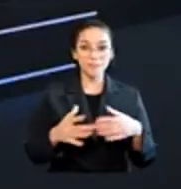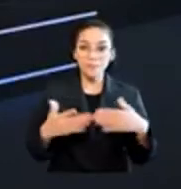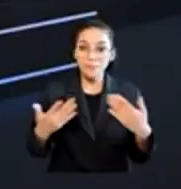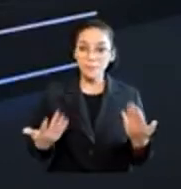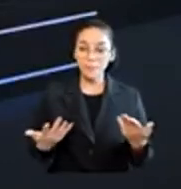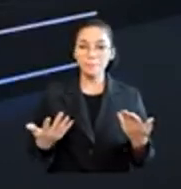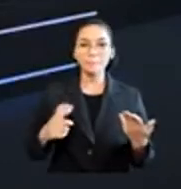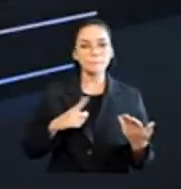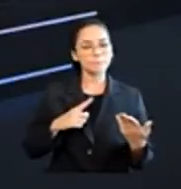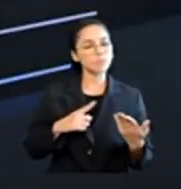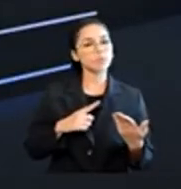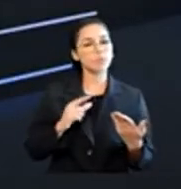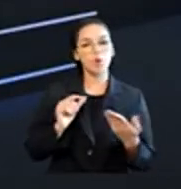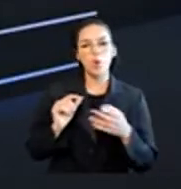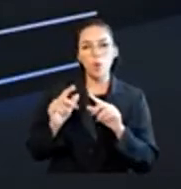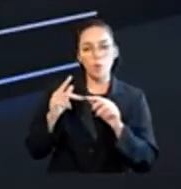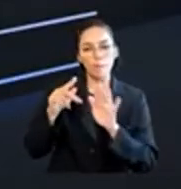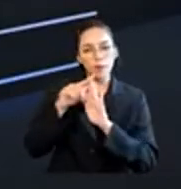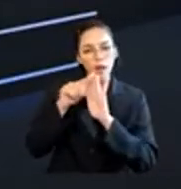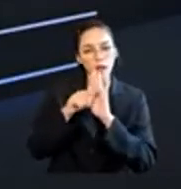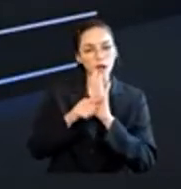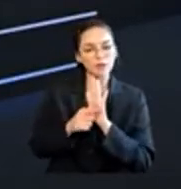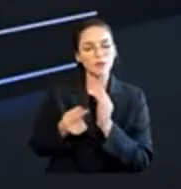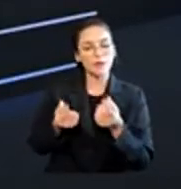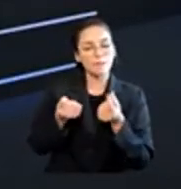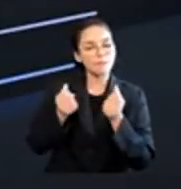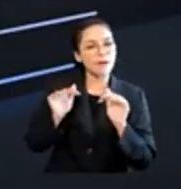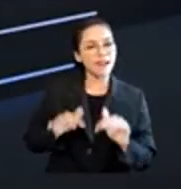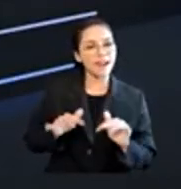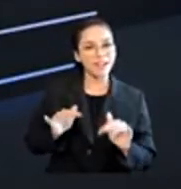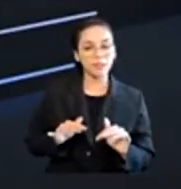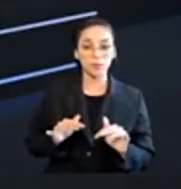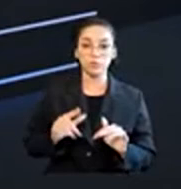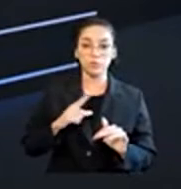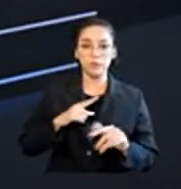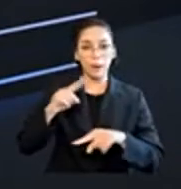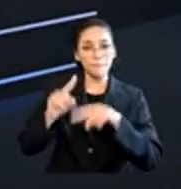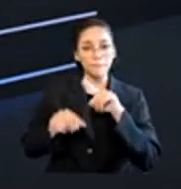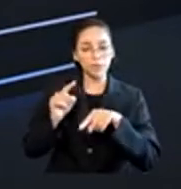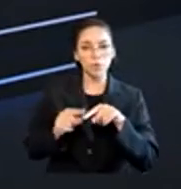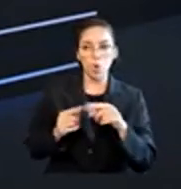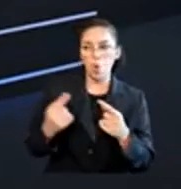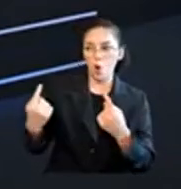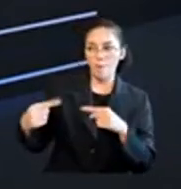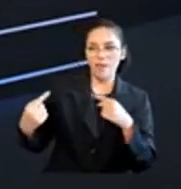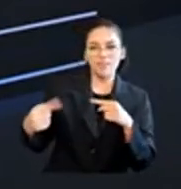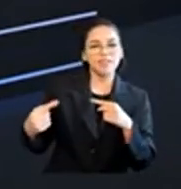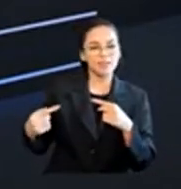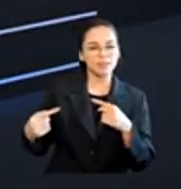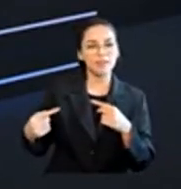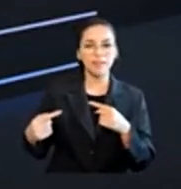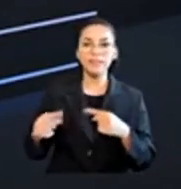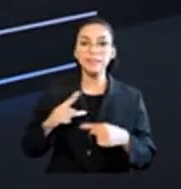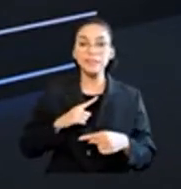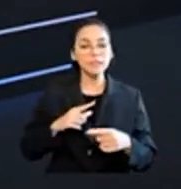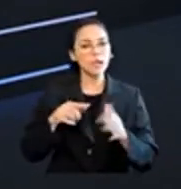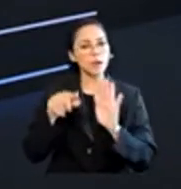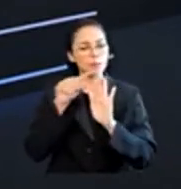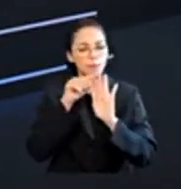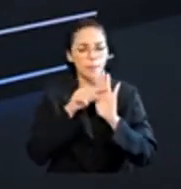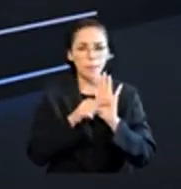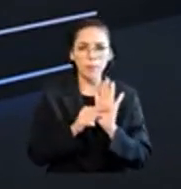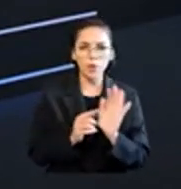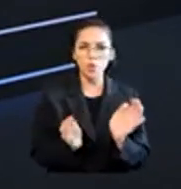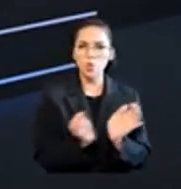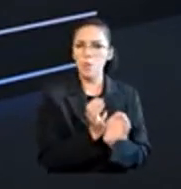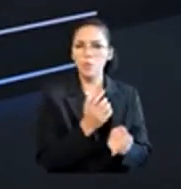manutenção mais barato, uma cesta de peças de reposição mais competitiva do mercado, pacotes de revisão personalizados para cada perfil de